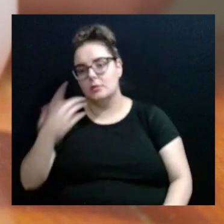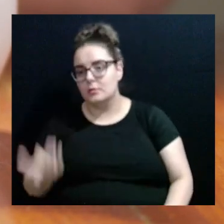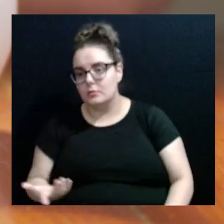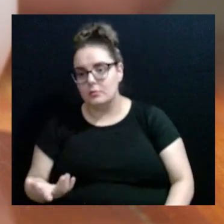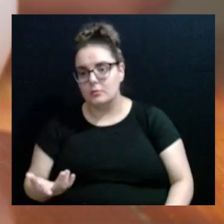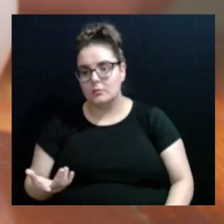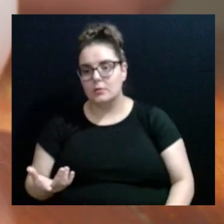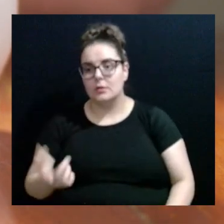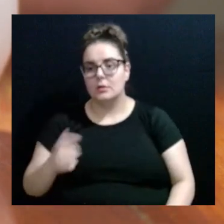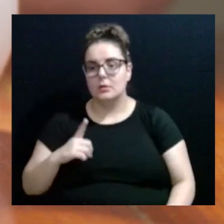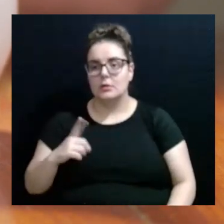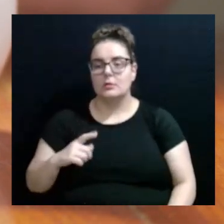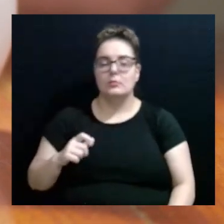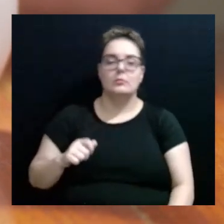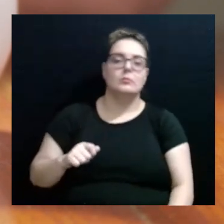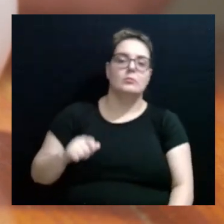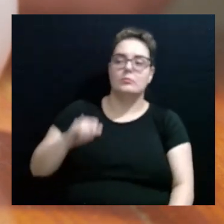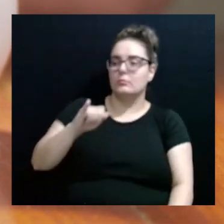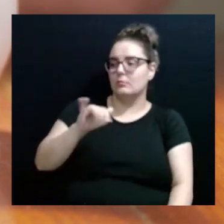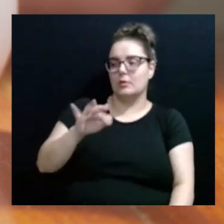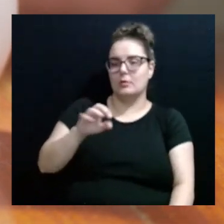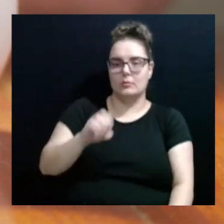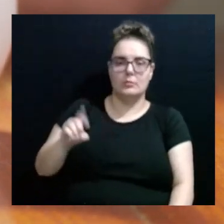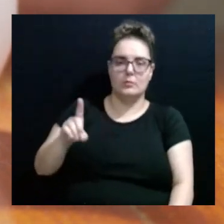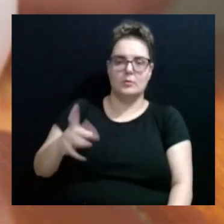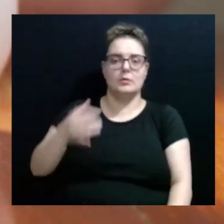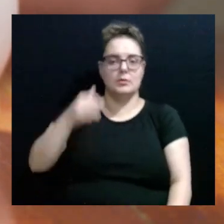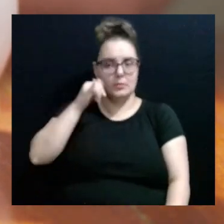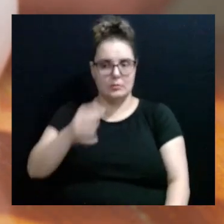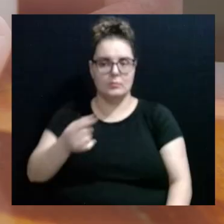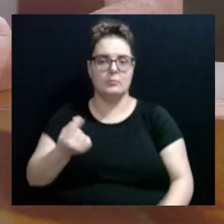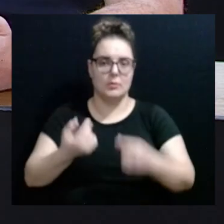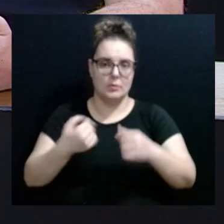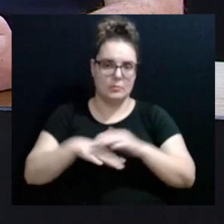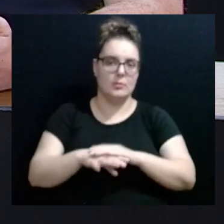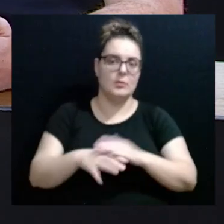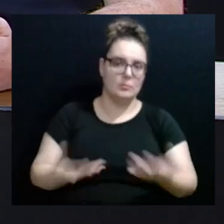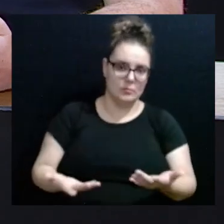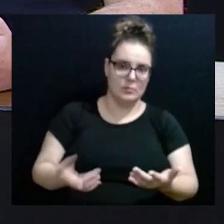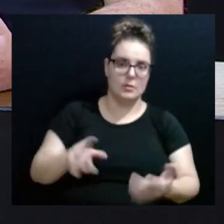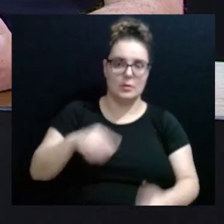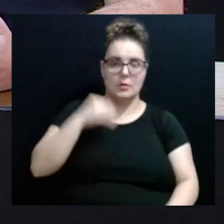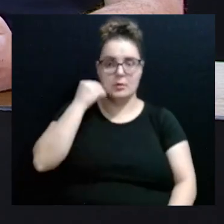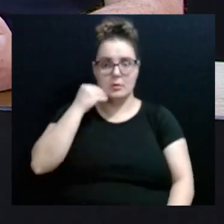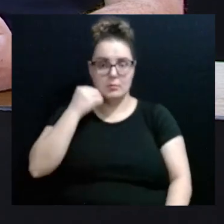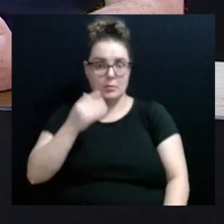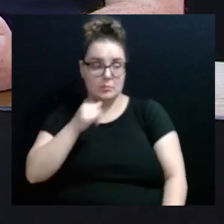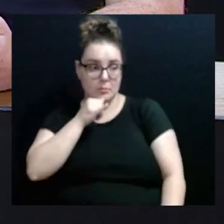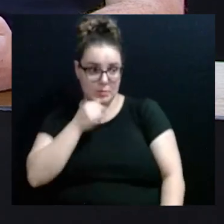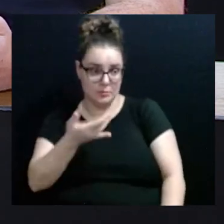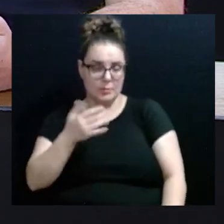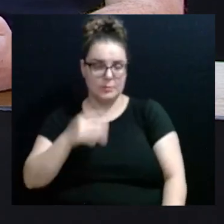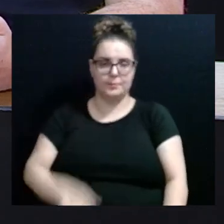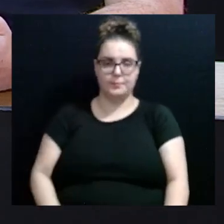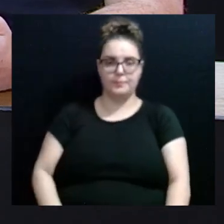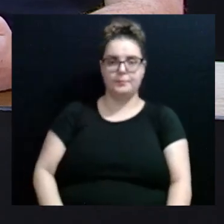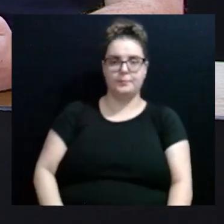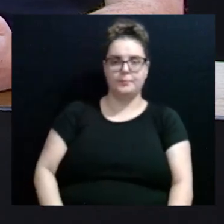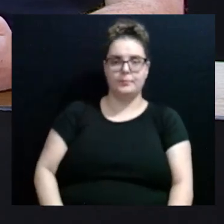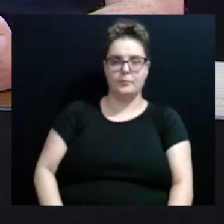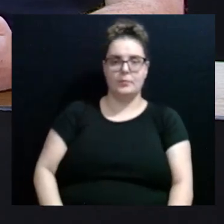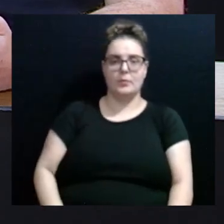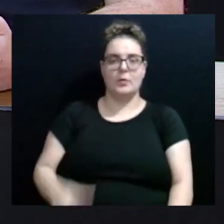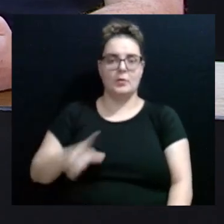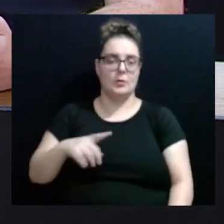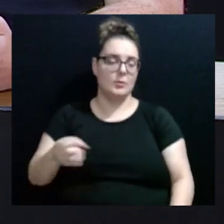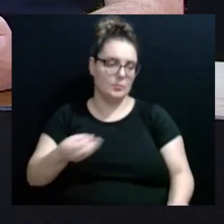ir num iFood da vida, você evita um pouco para que sobre esse recurso. Eu tenho uma experiência, por exemplo,